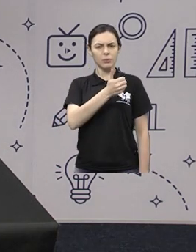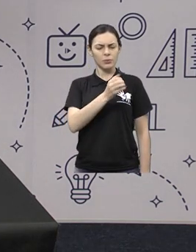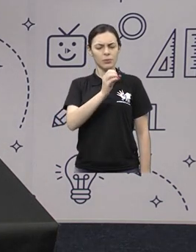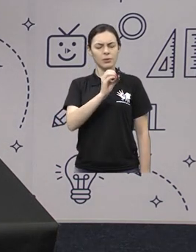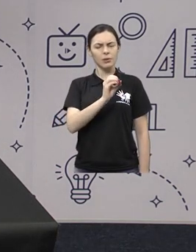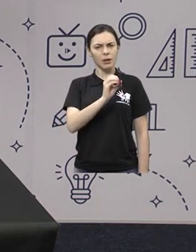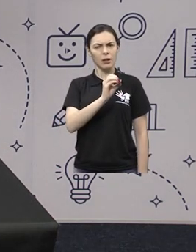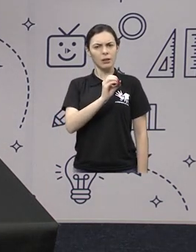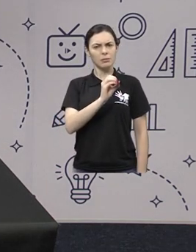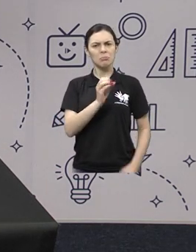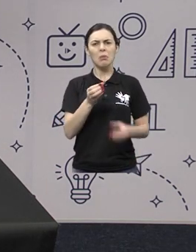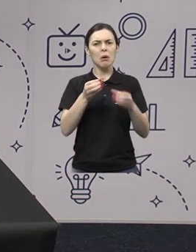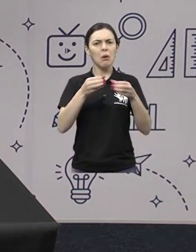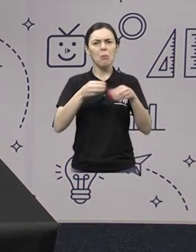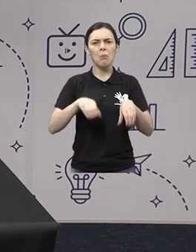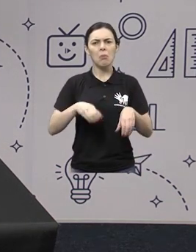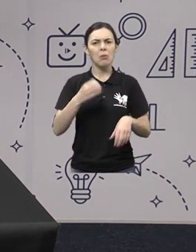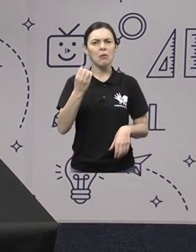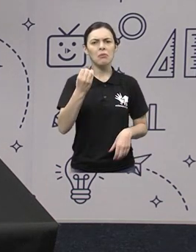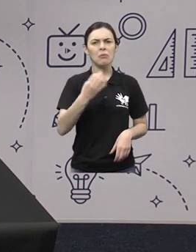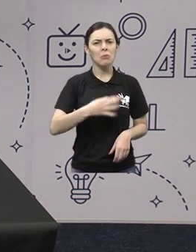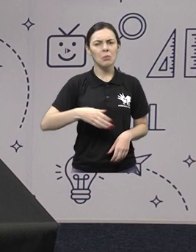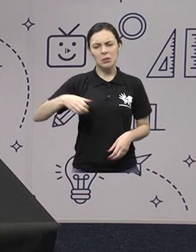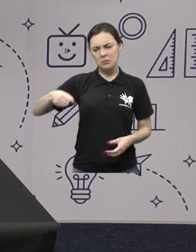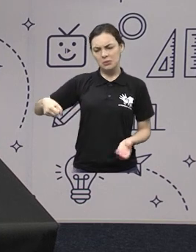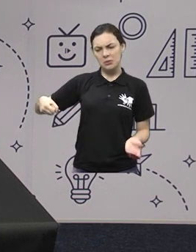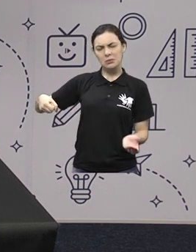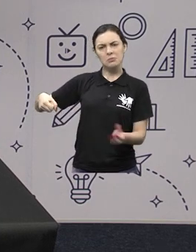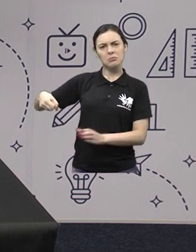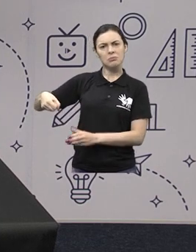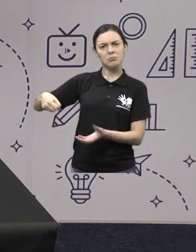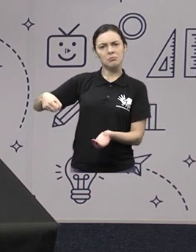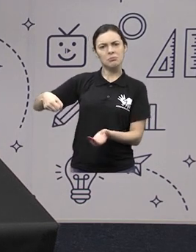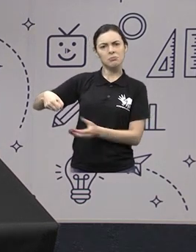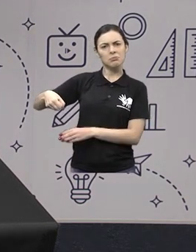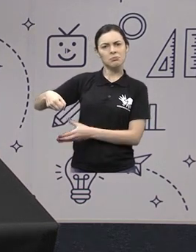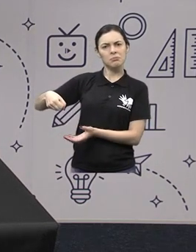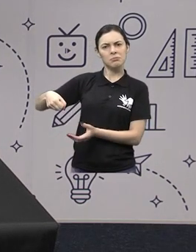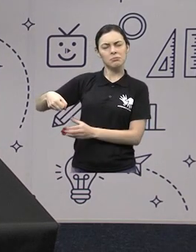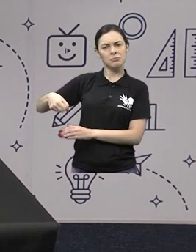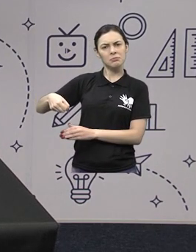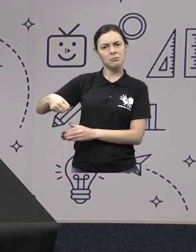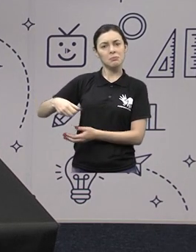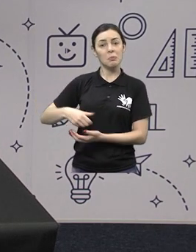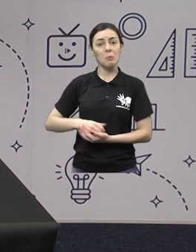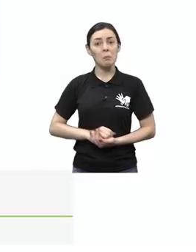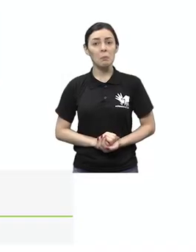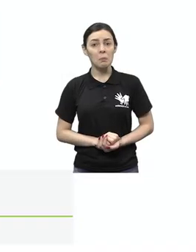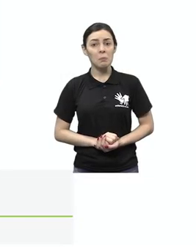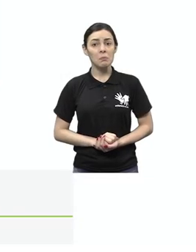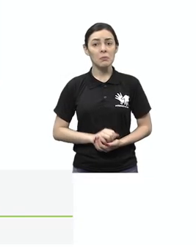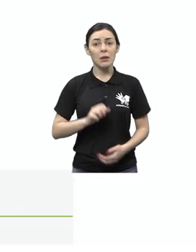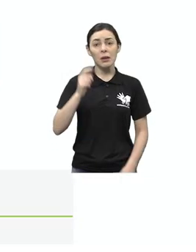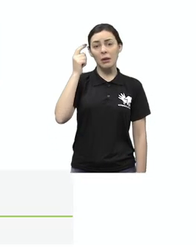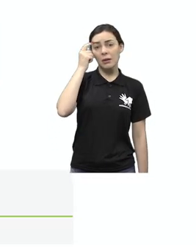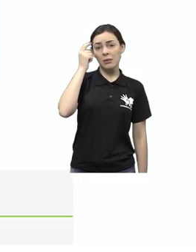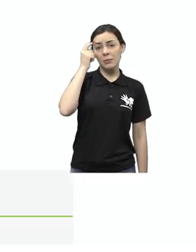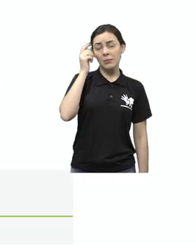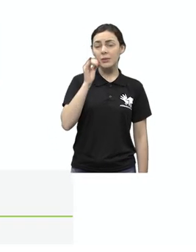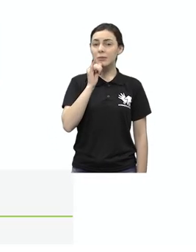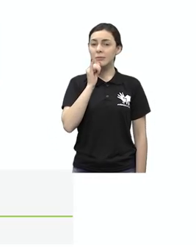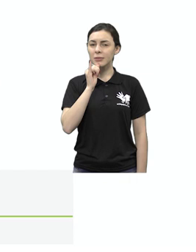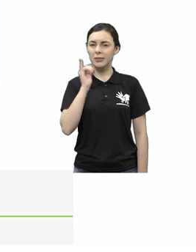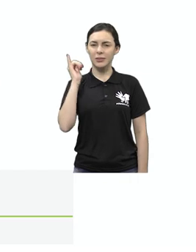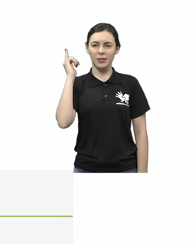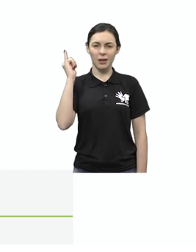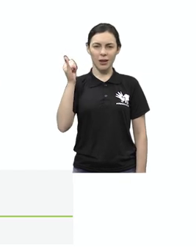número 10. Quantos ovos eu preciso colocar na minha cesta se eu tenho o número 10? Se nós pensarmos lá